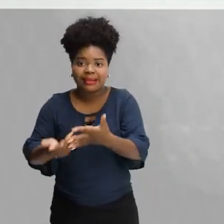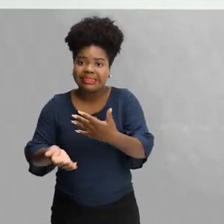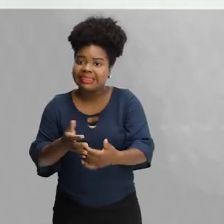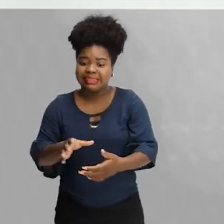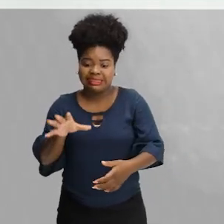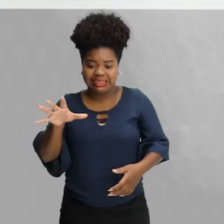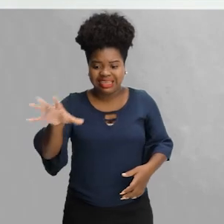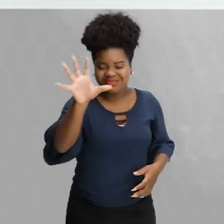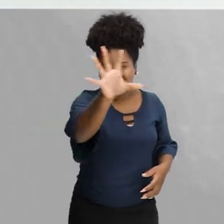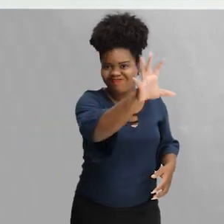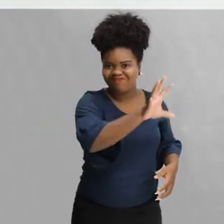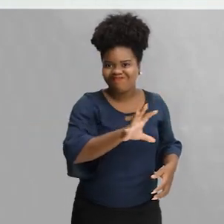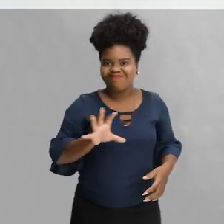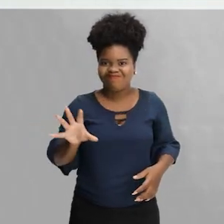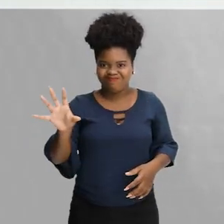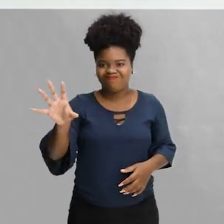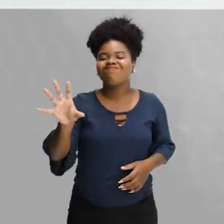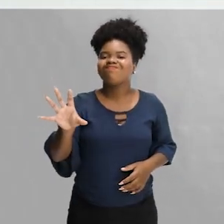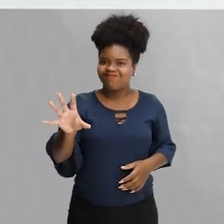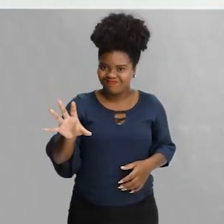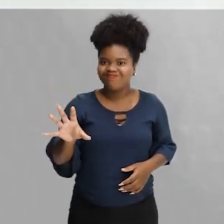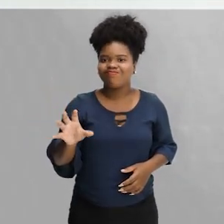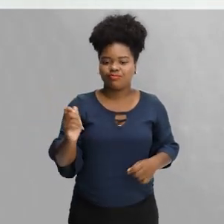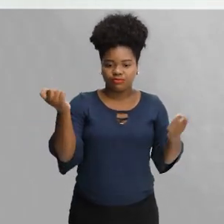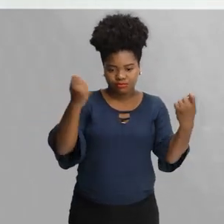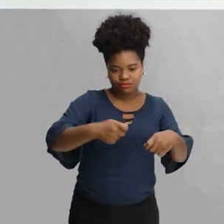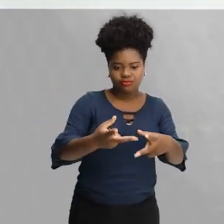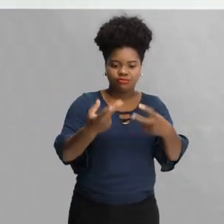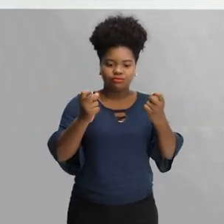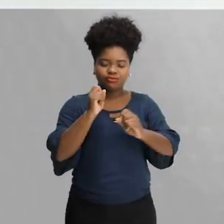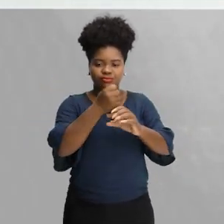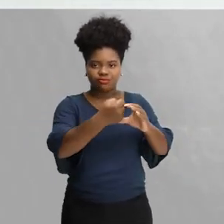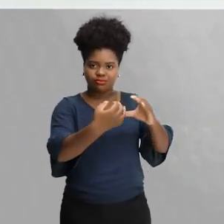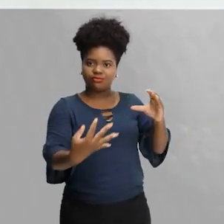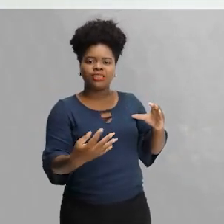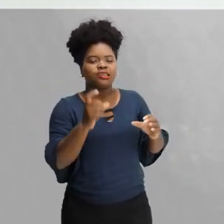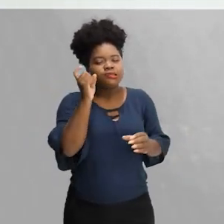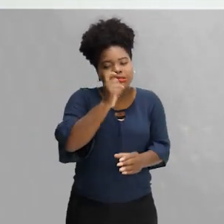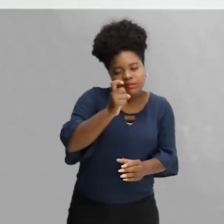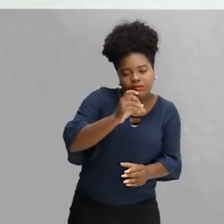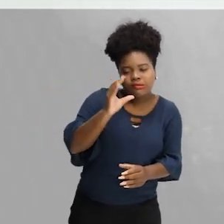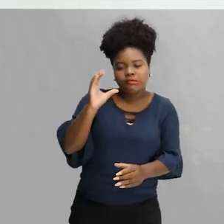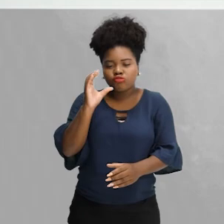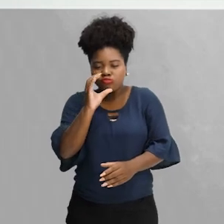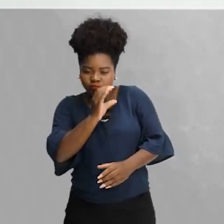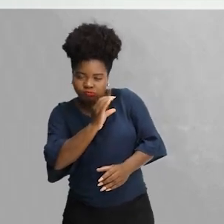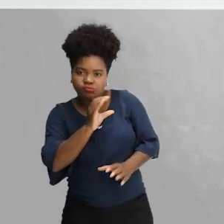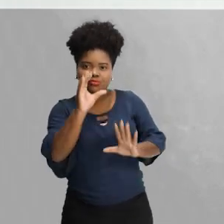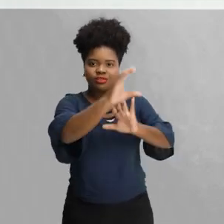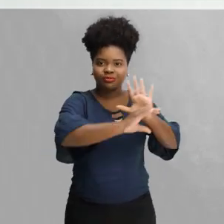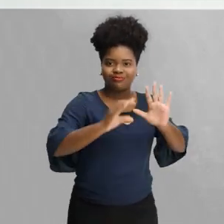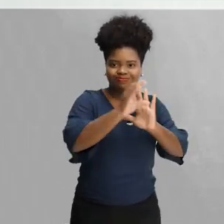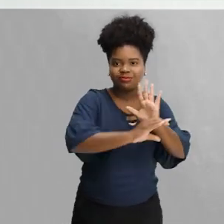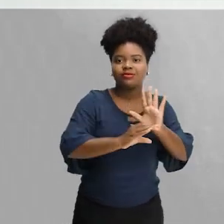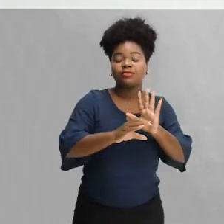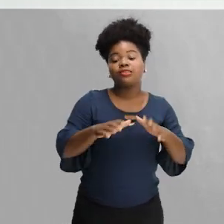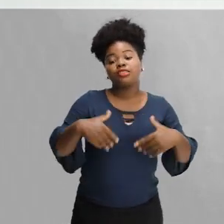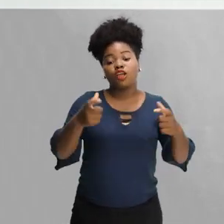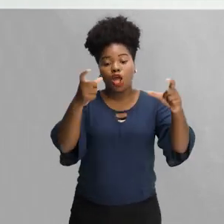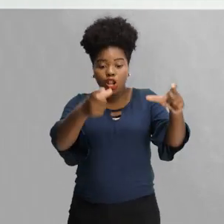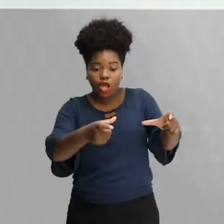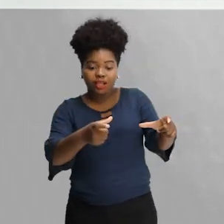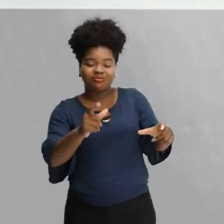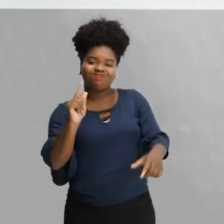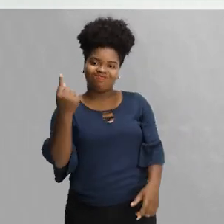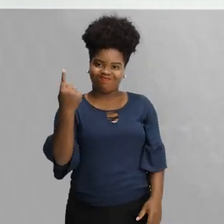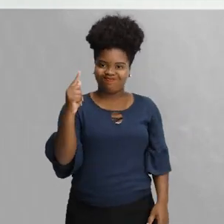das características físicas que ele vai apresentar. Se é frio, se é quente. Pois é, a localização